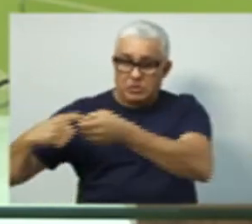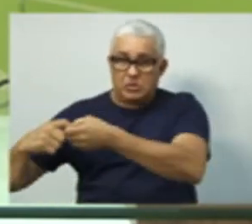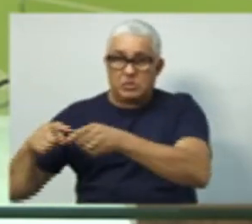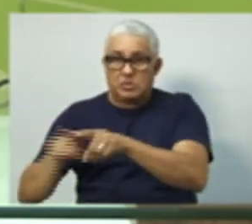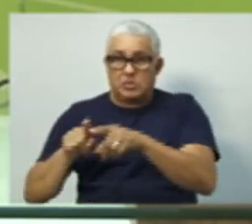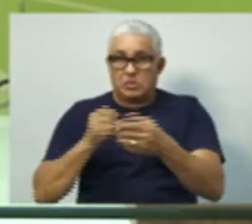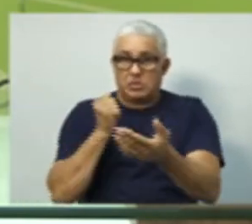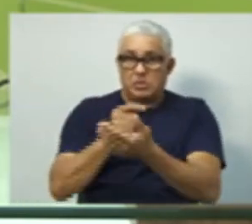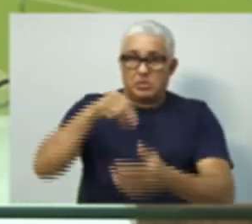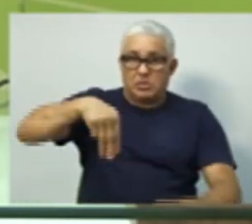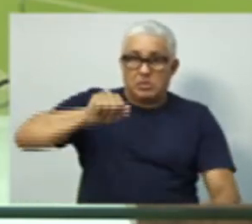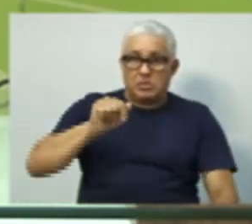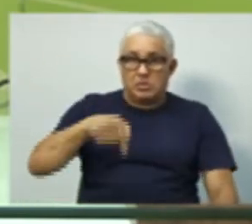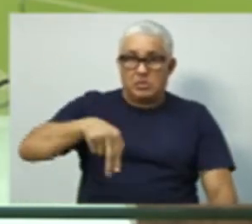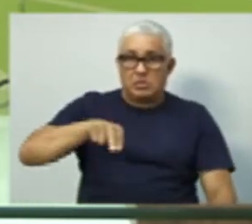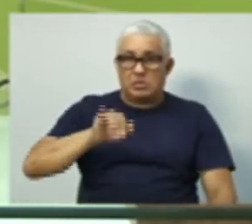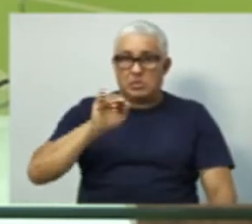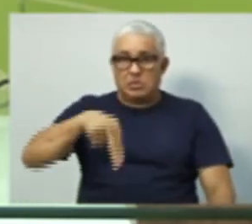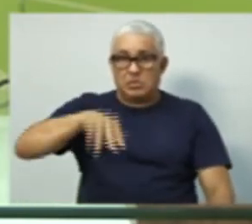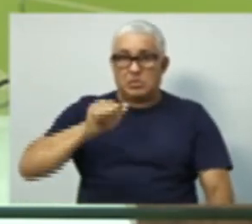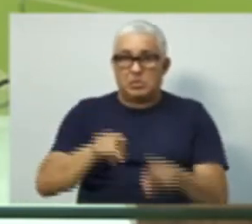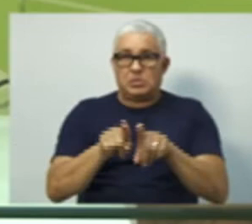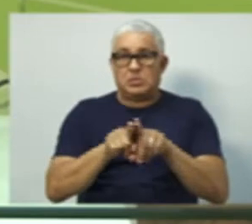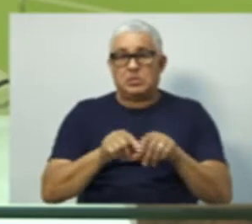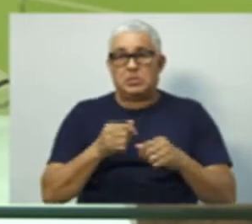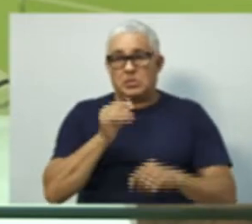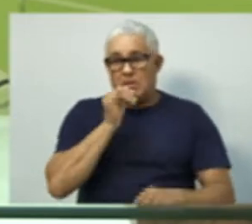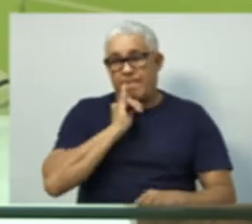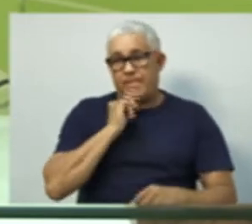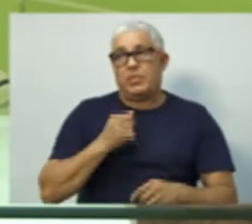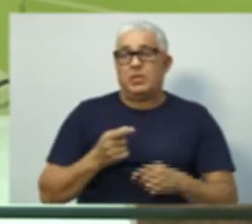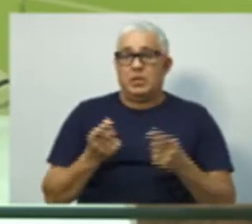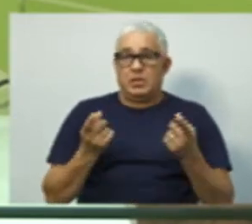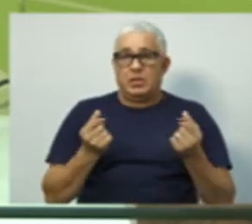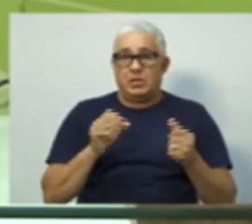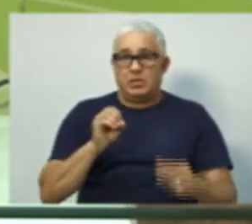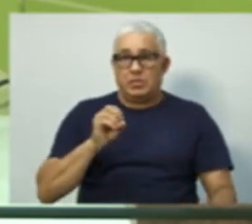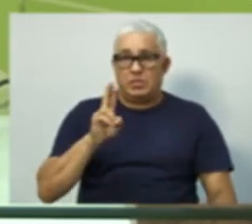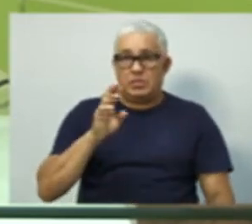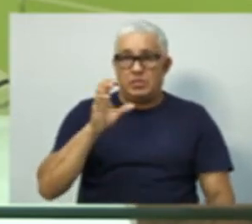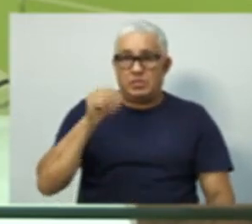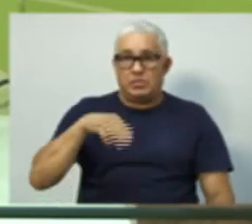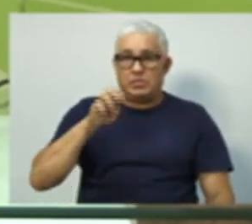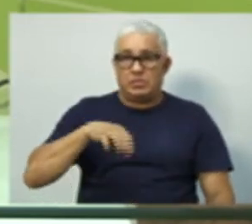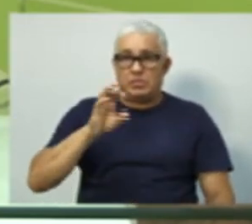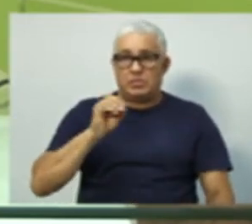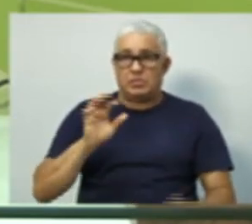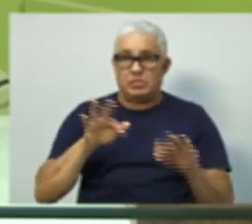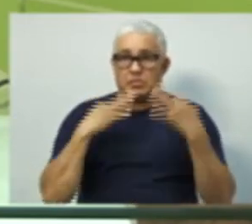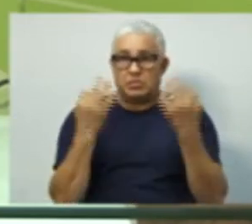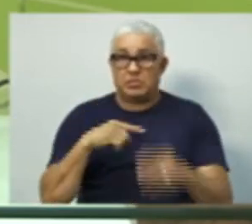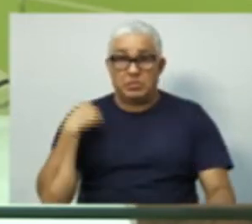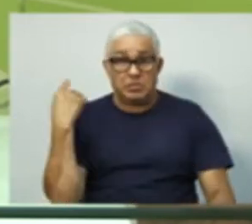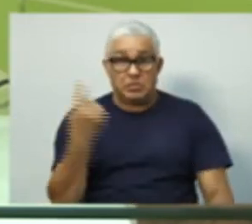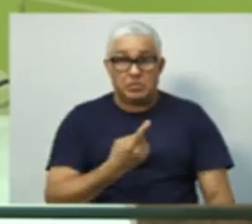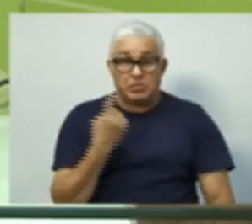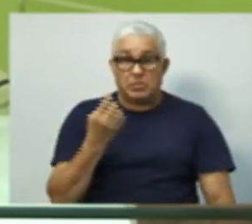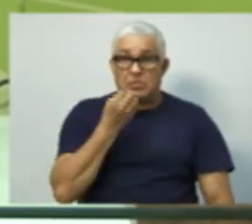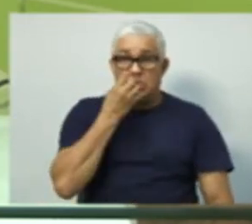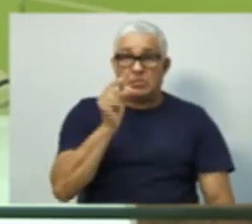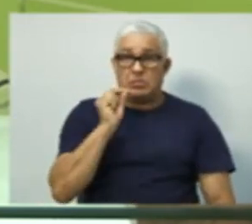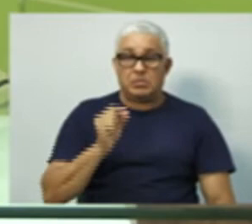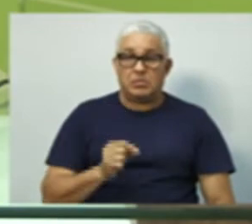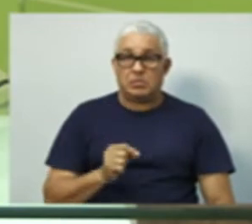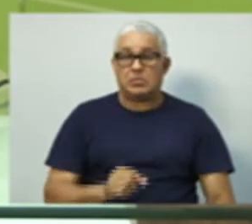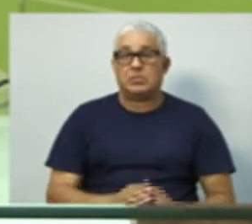pagar, vai caber no meu orçamento. Só que ela tem que se preocupar também com as despesas fantasmas.